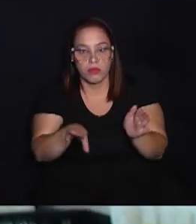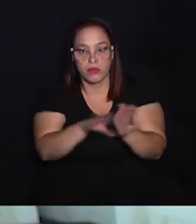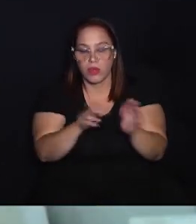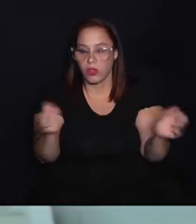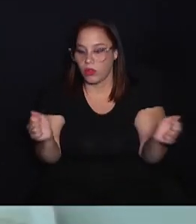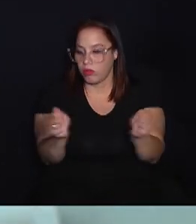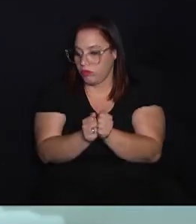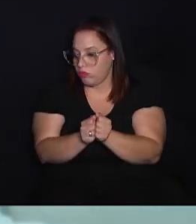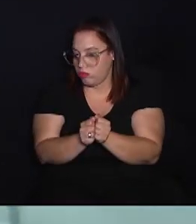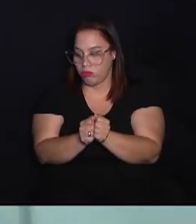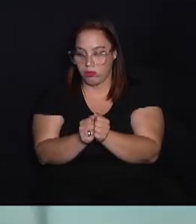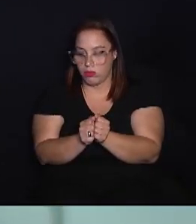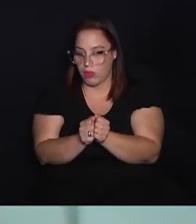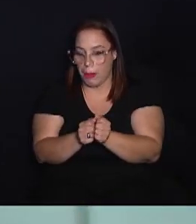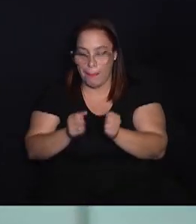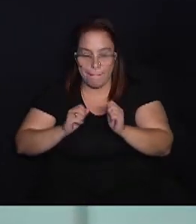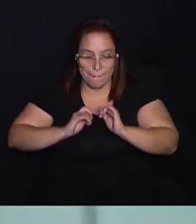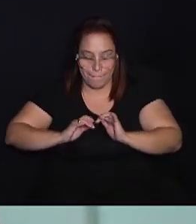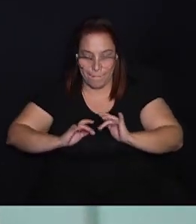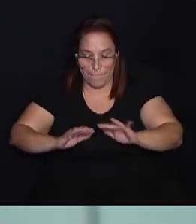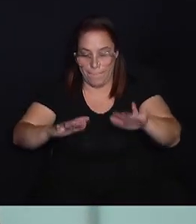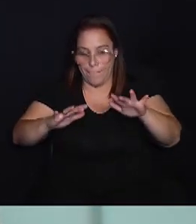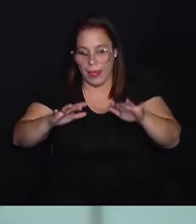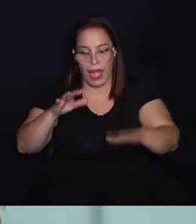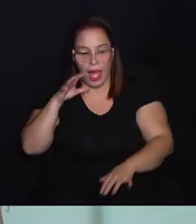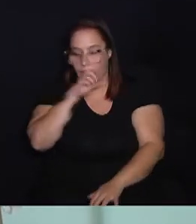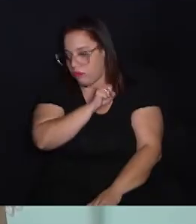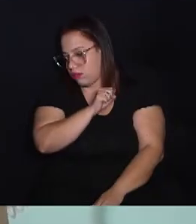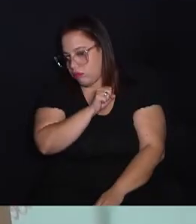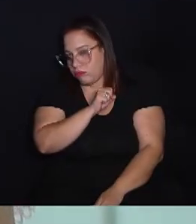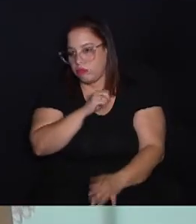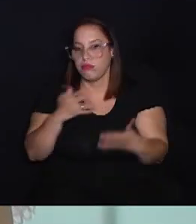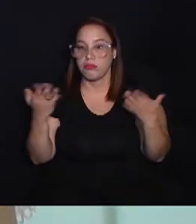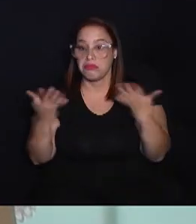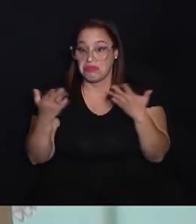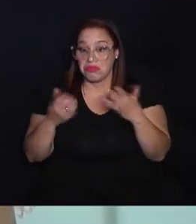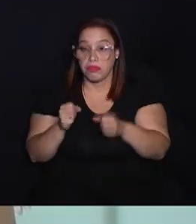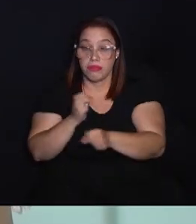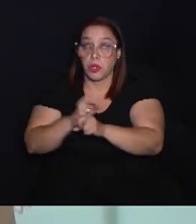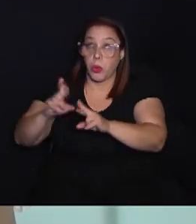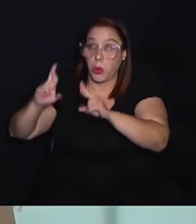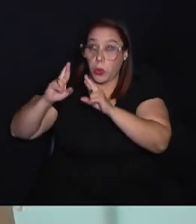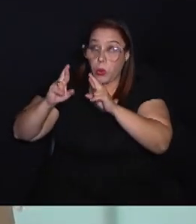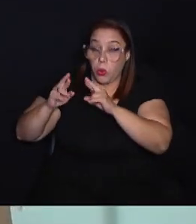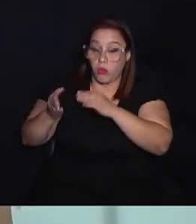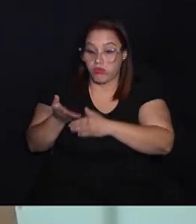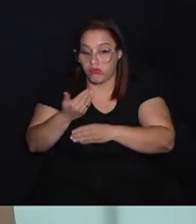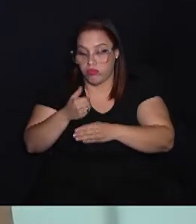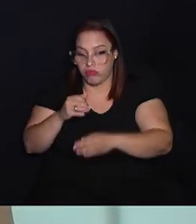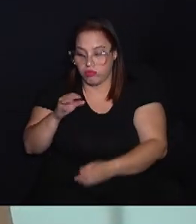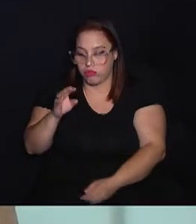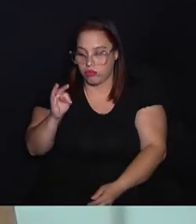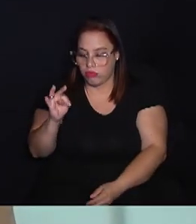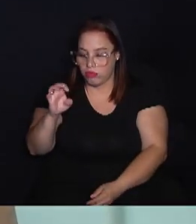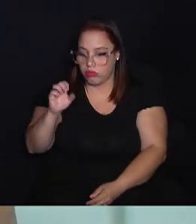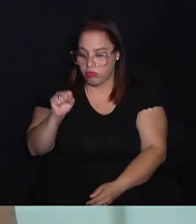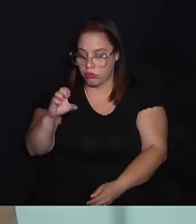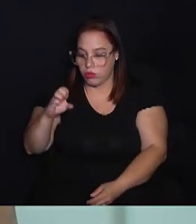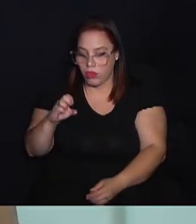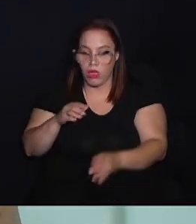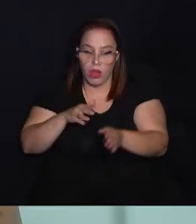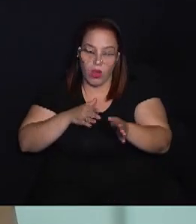Atenção! Conferência de documentos e boletins de urna de cada sessão. E claro, sempre é uma festa quando chega o